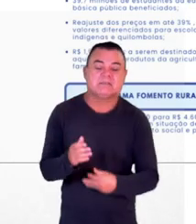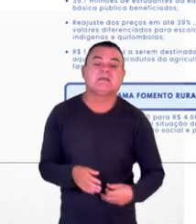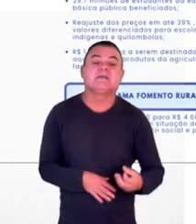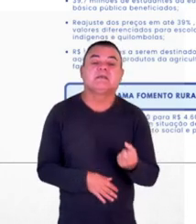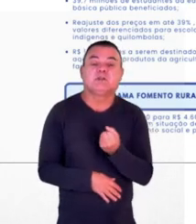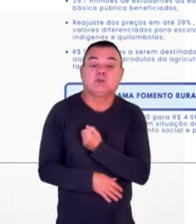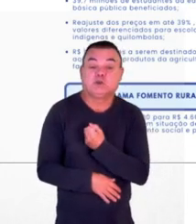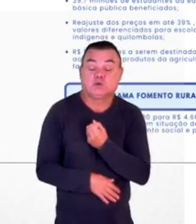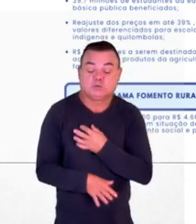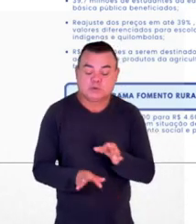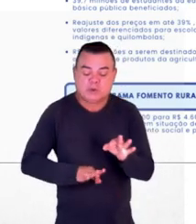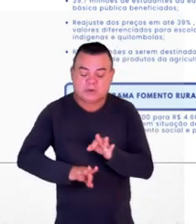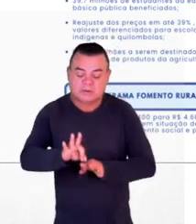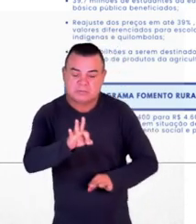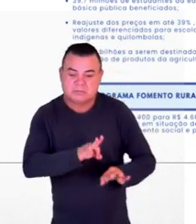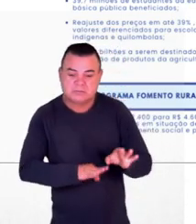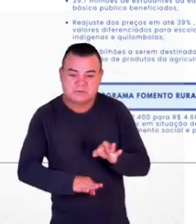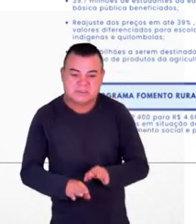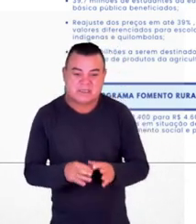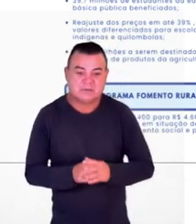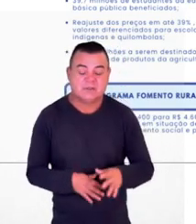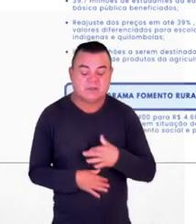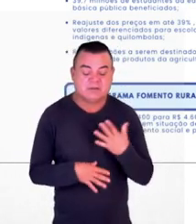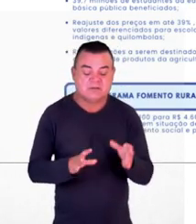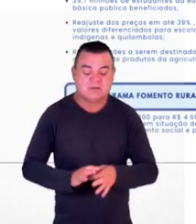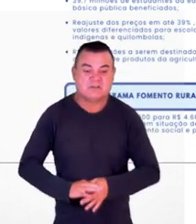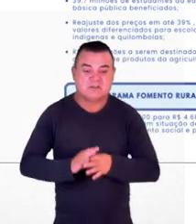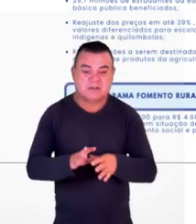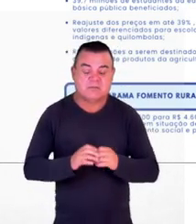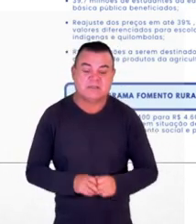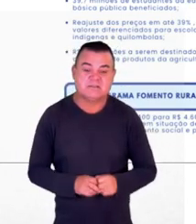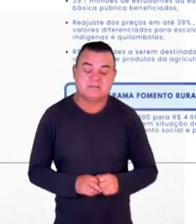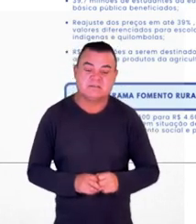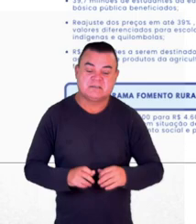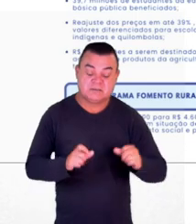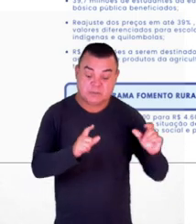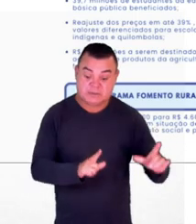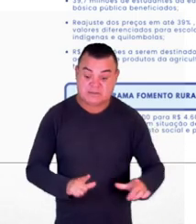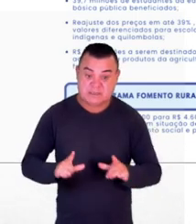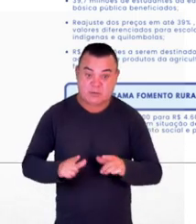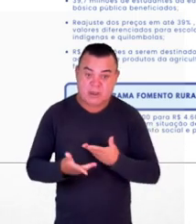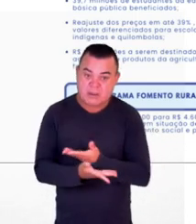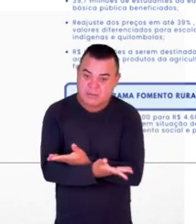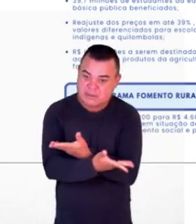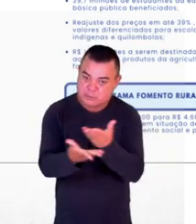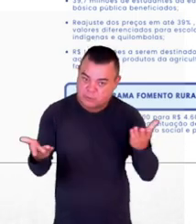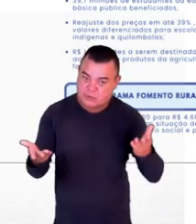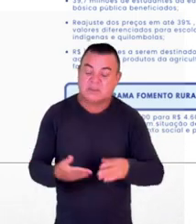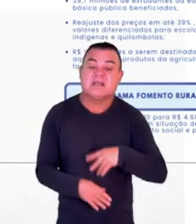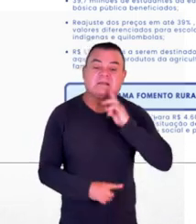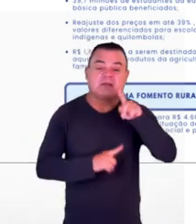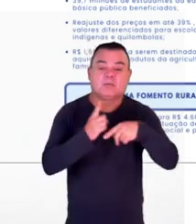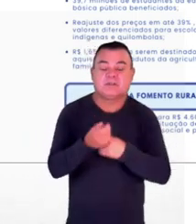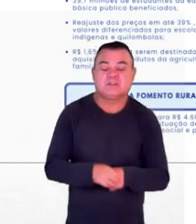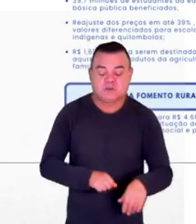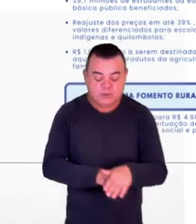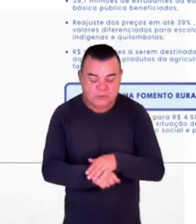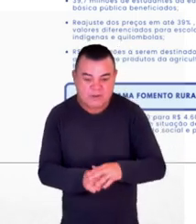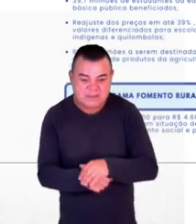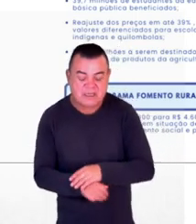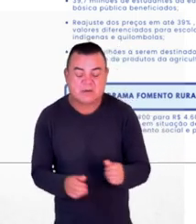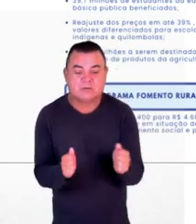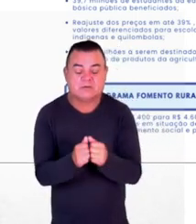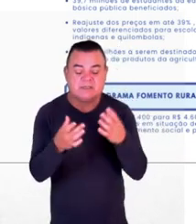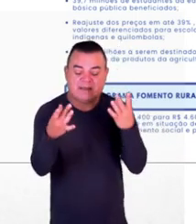definidos e estabelecidos aqui Deixaremos a apresentação à disposição também eh pra gente conversar mais detalhadamente sobre o que for